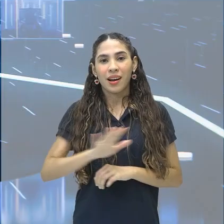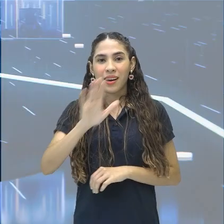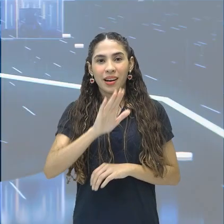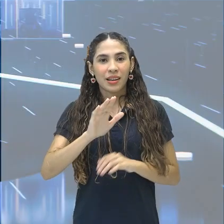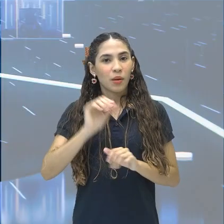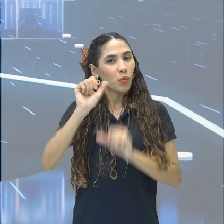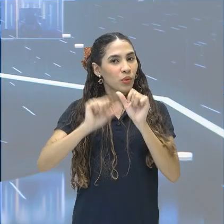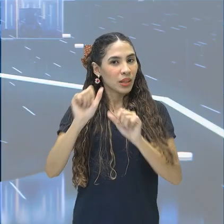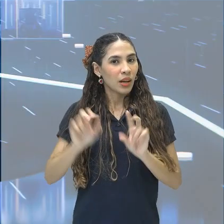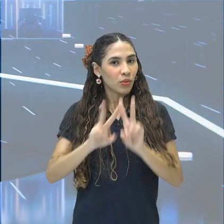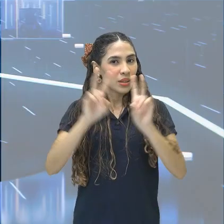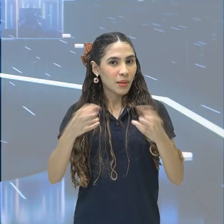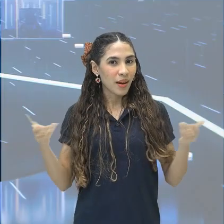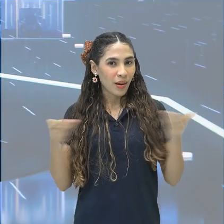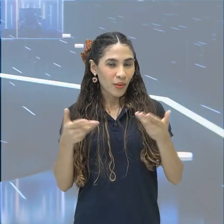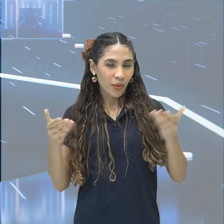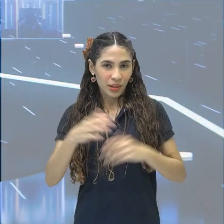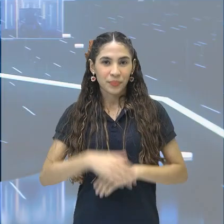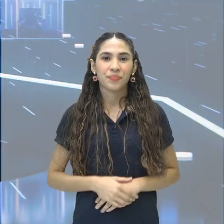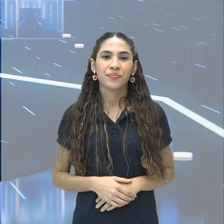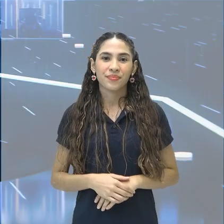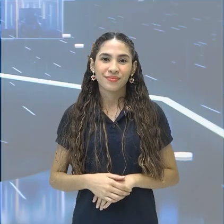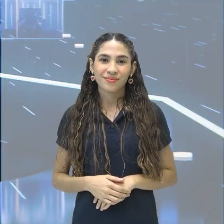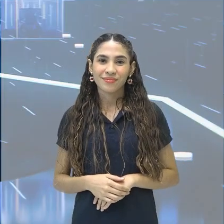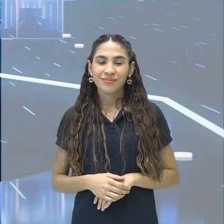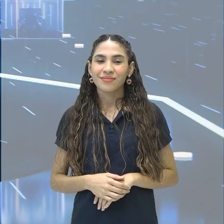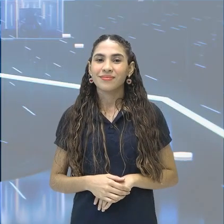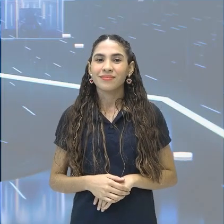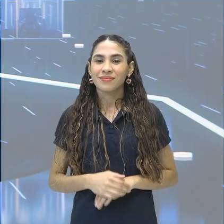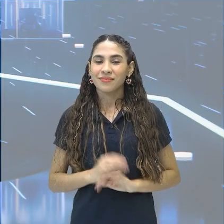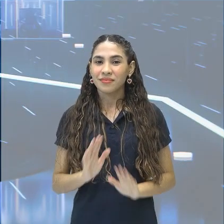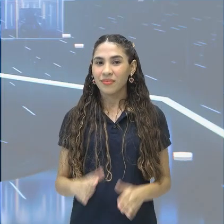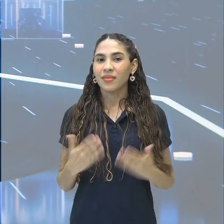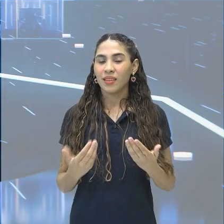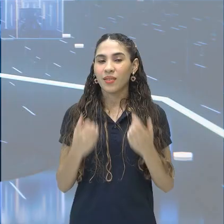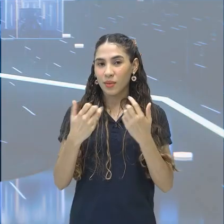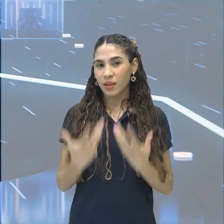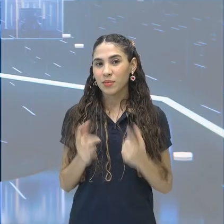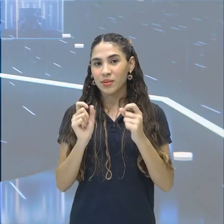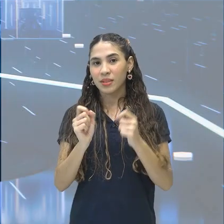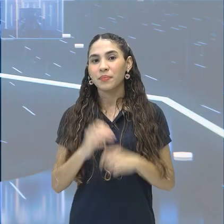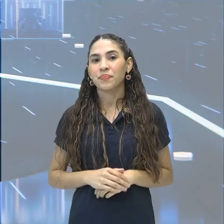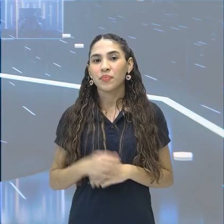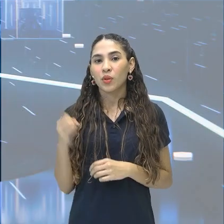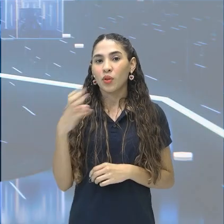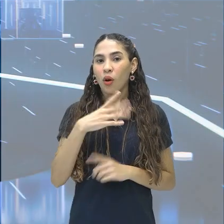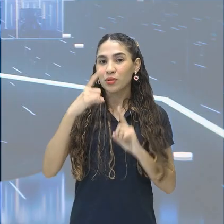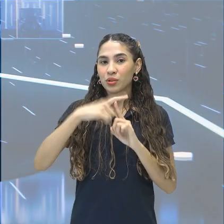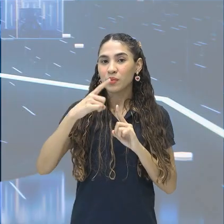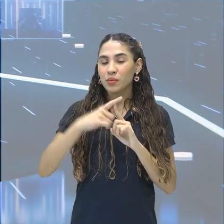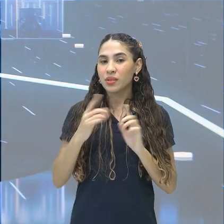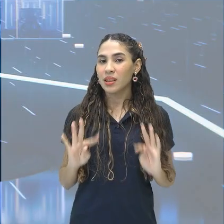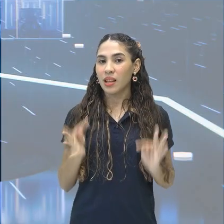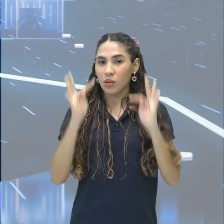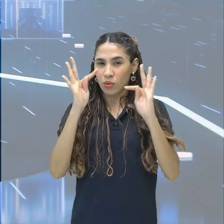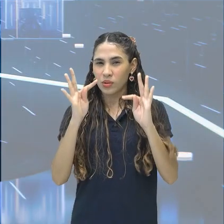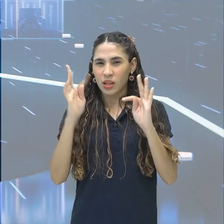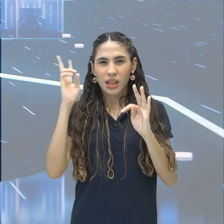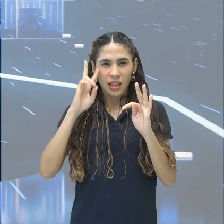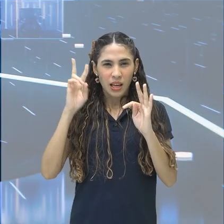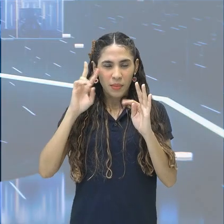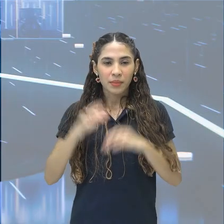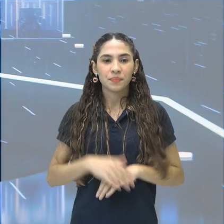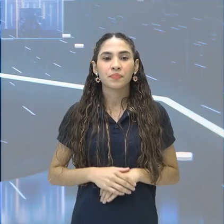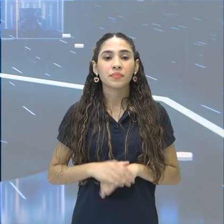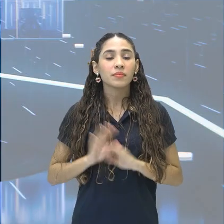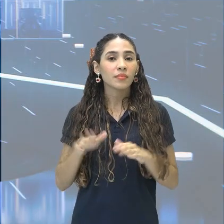mudar o rumo dessa conversa novamente, né? Nós falamos, né, das novas tecnologias lá atrás, e